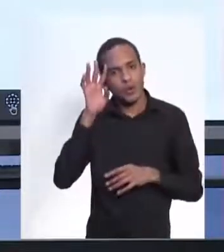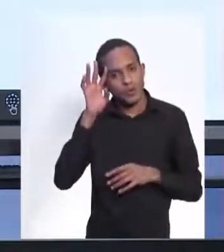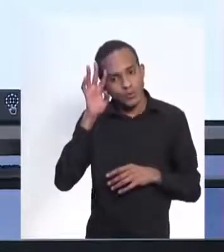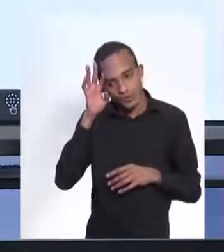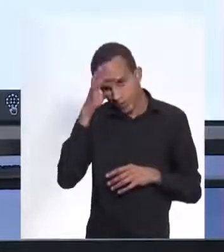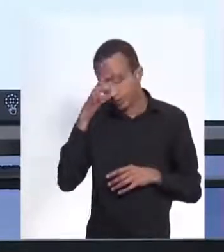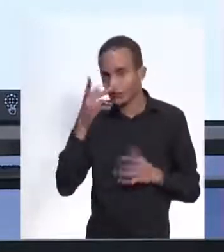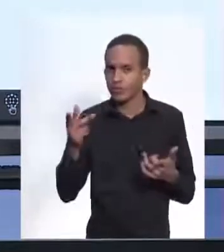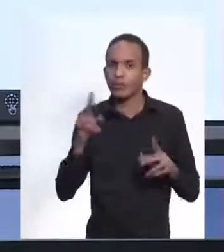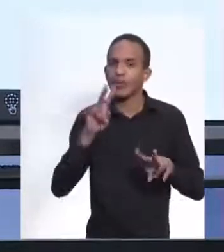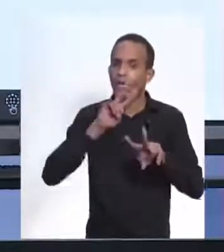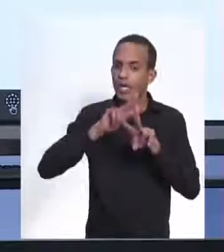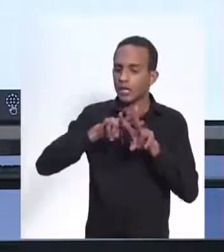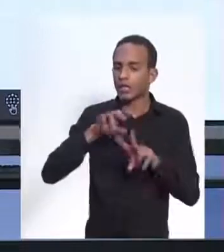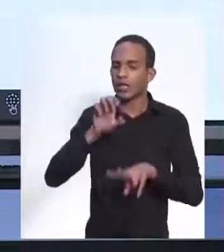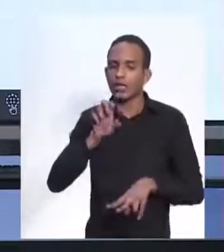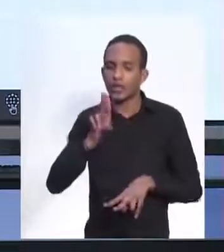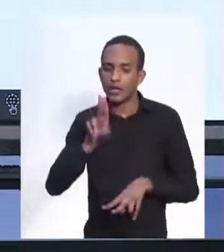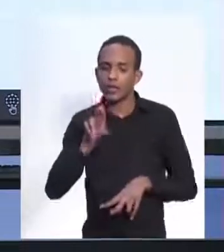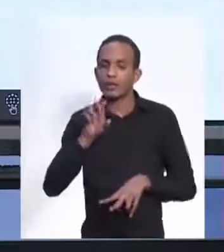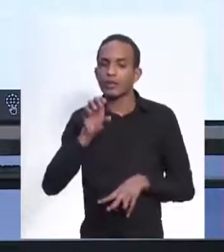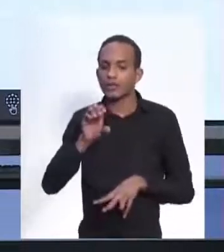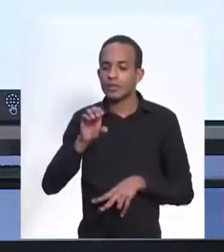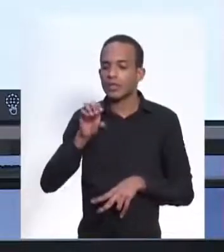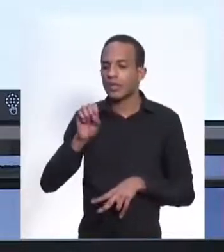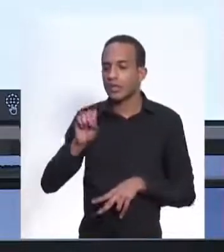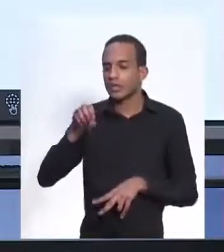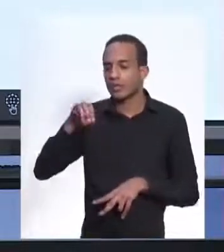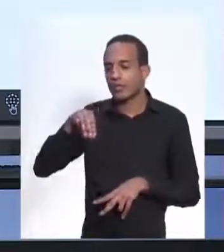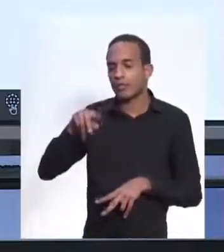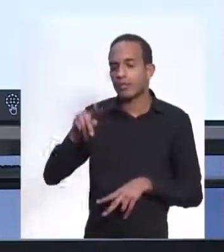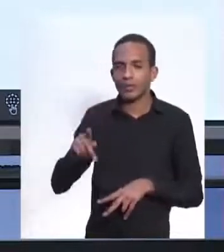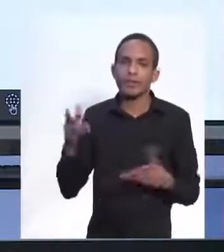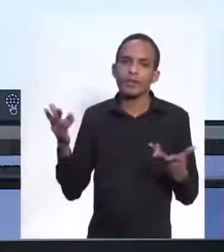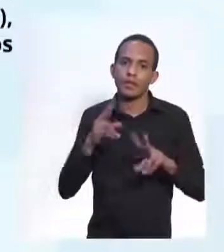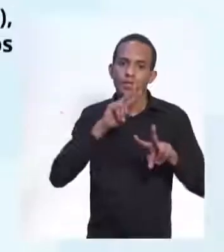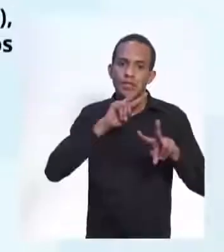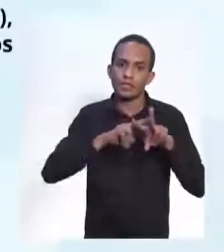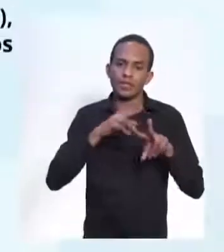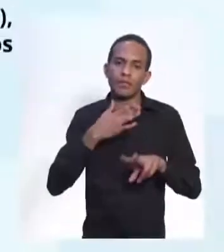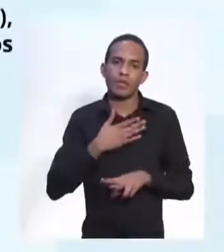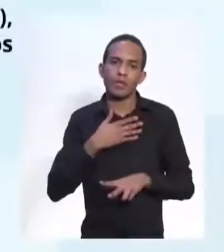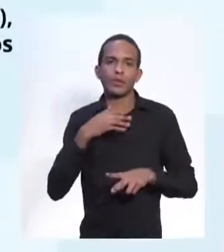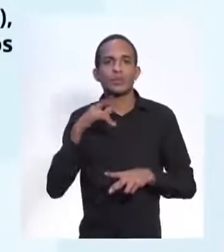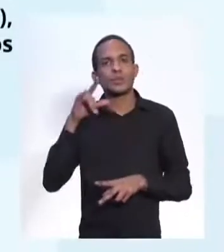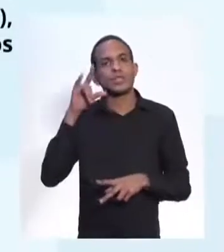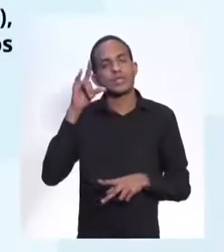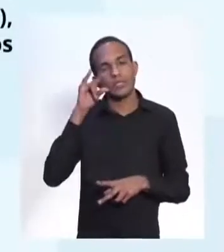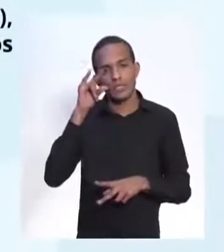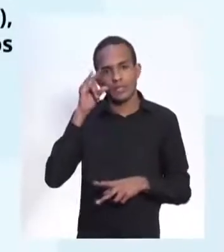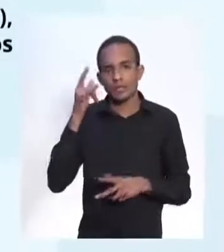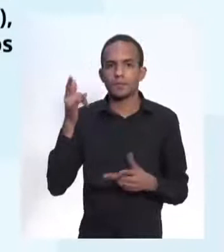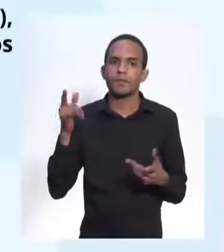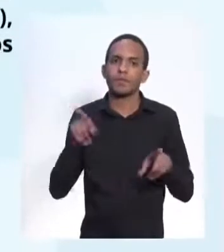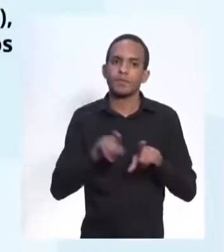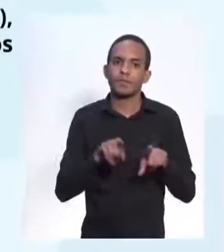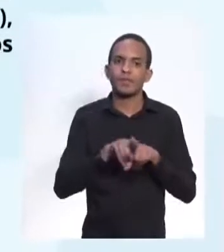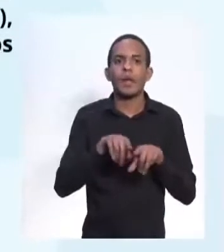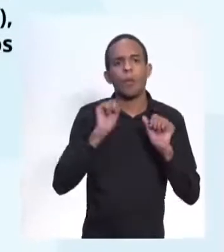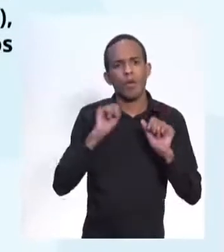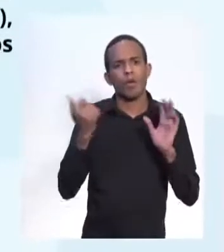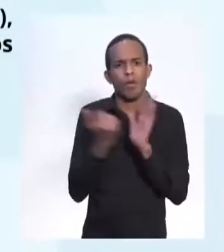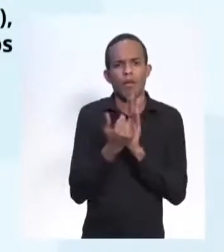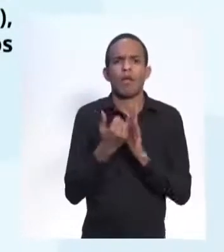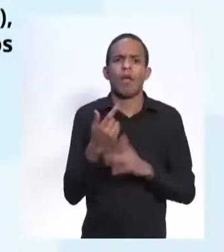desafio, hashtag eu no CMSP. Agora eu estou deixando para vocês o hashtag do meu Instagram também. Então, vocês podem me